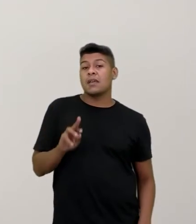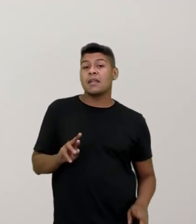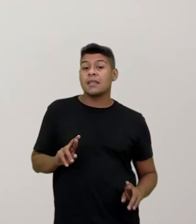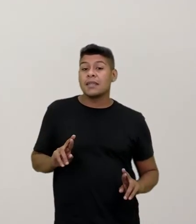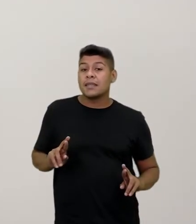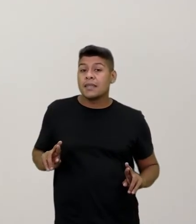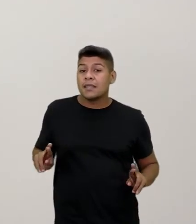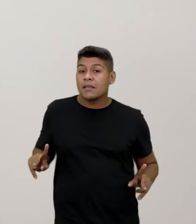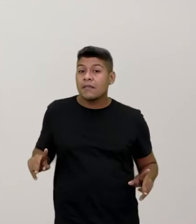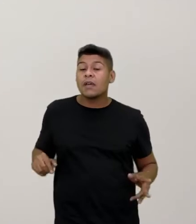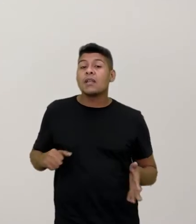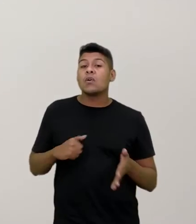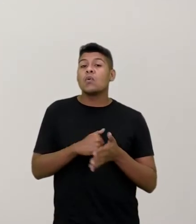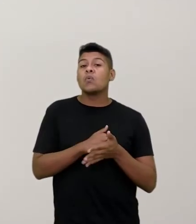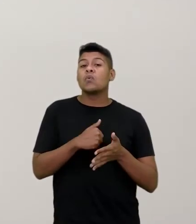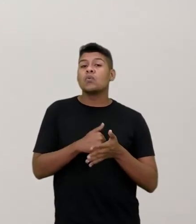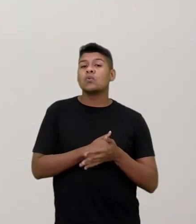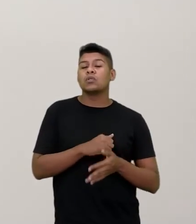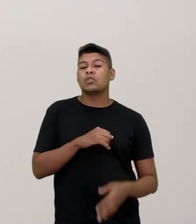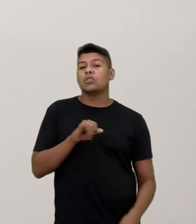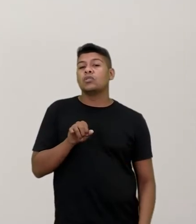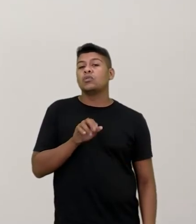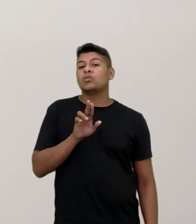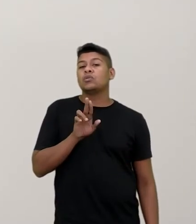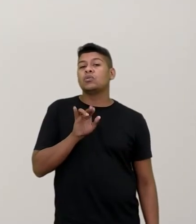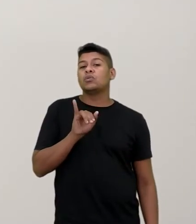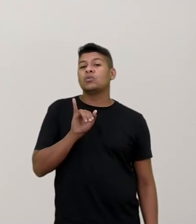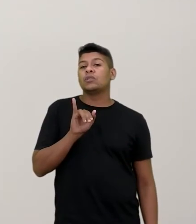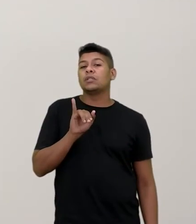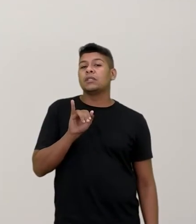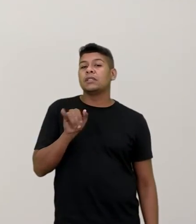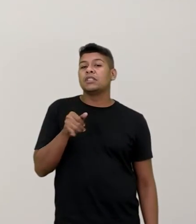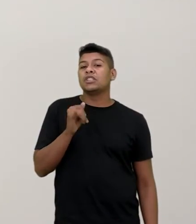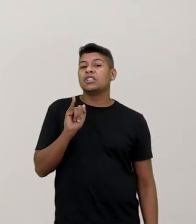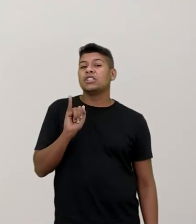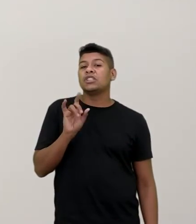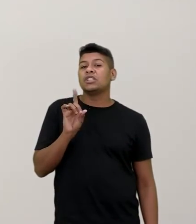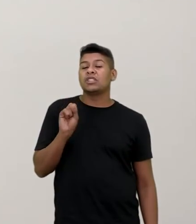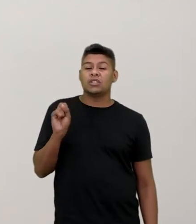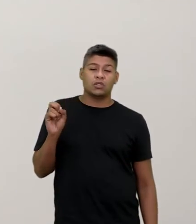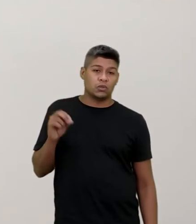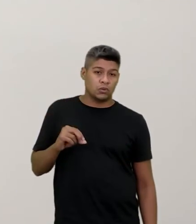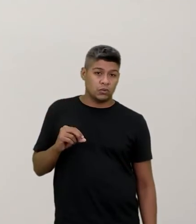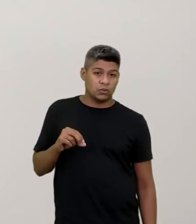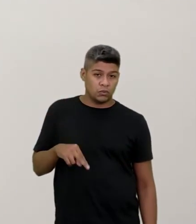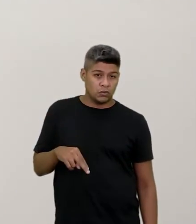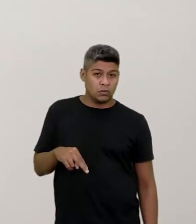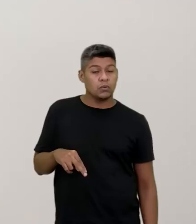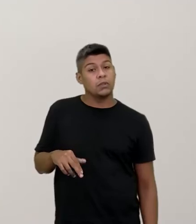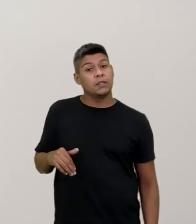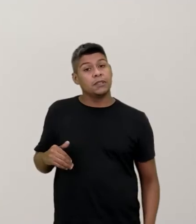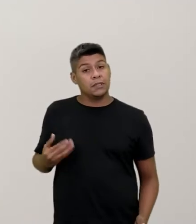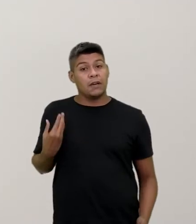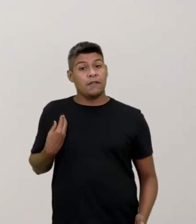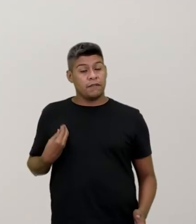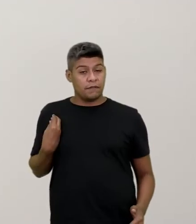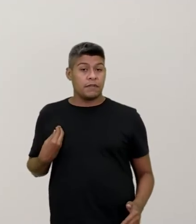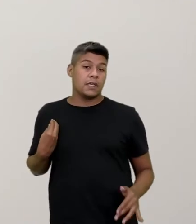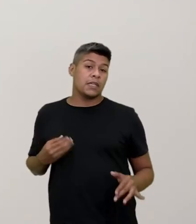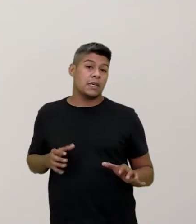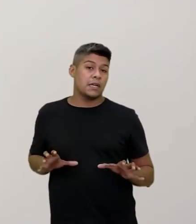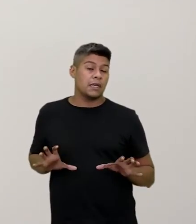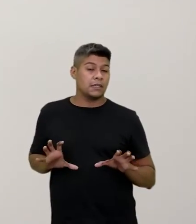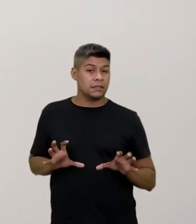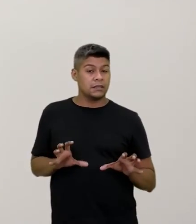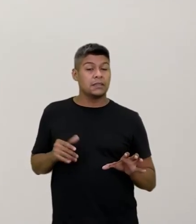então, de uma luta como o Jiu-Jitsu, né? Ou outra até. Tá aí a vida em jogo deles, né? Então